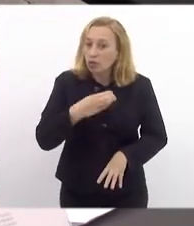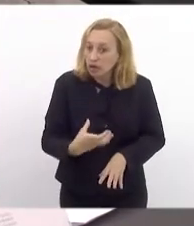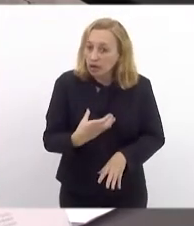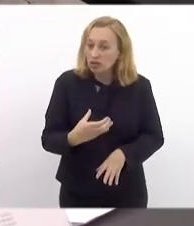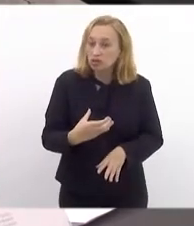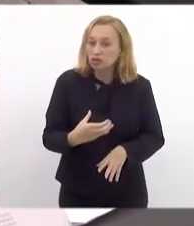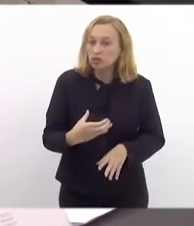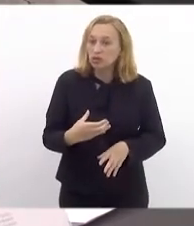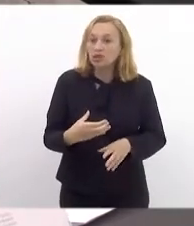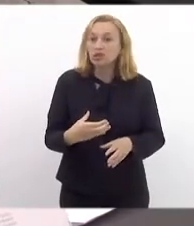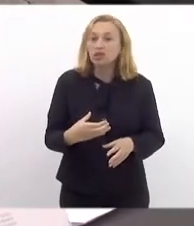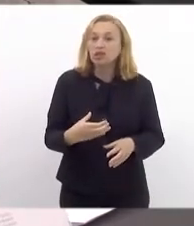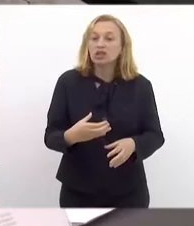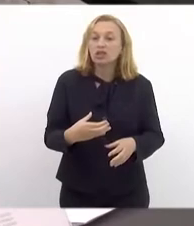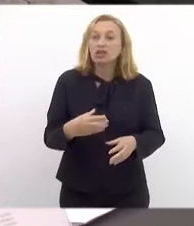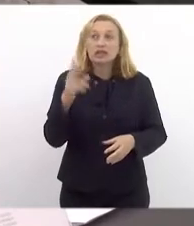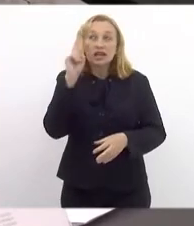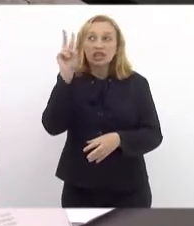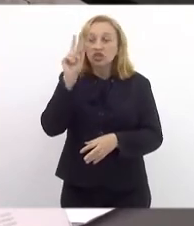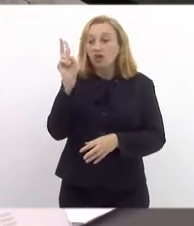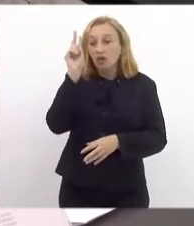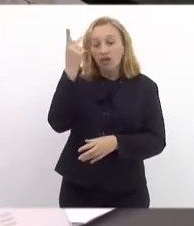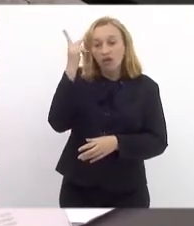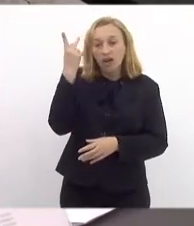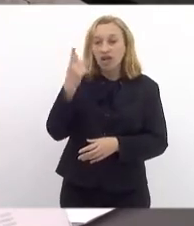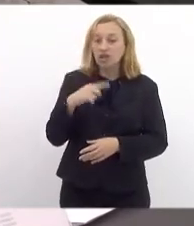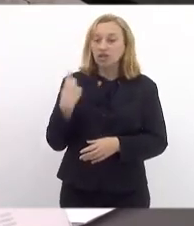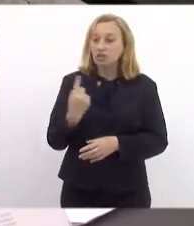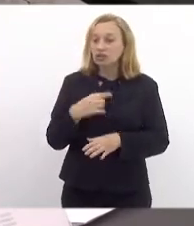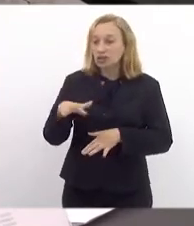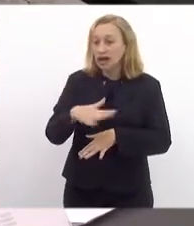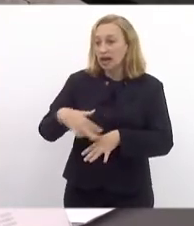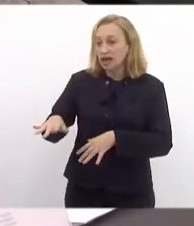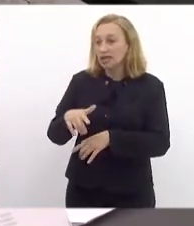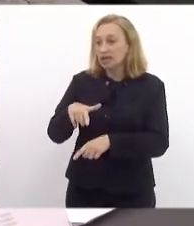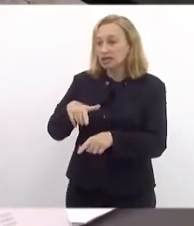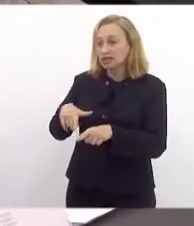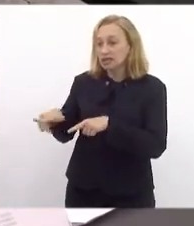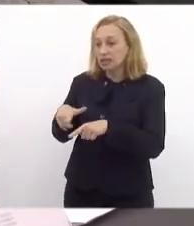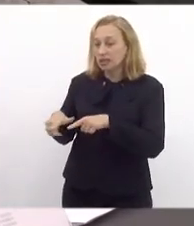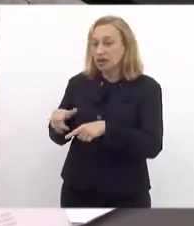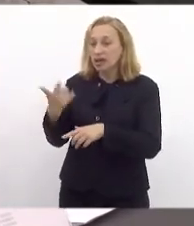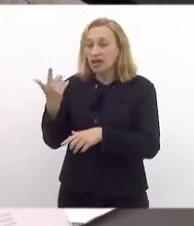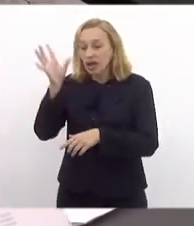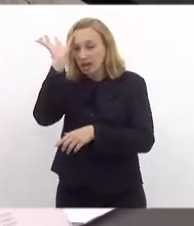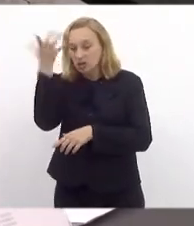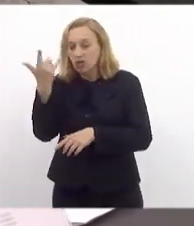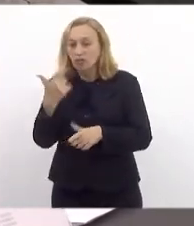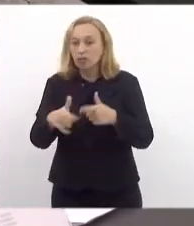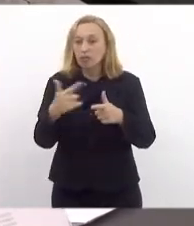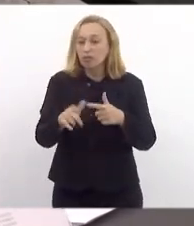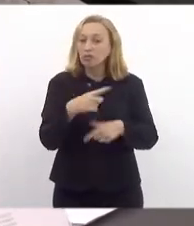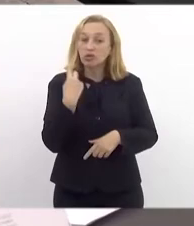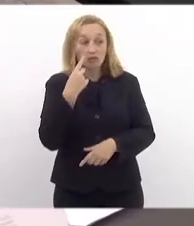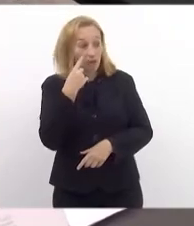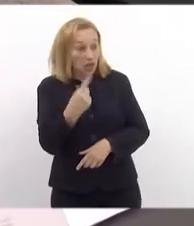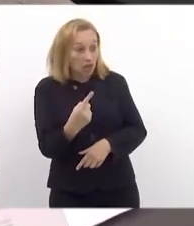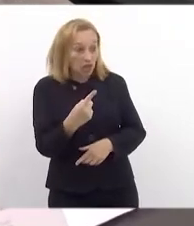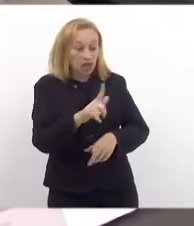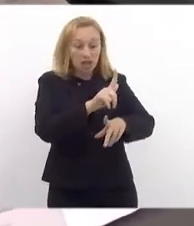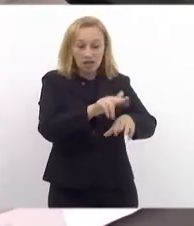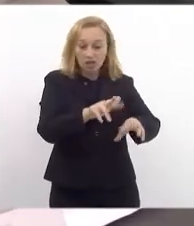não e ficamos naquela história de que o nosso mercado consumidor resolve os nossos problemas Está aí o as diversas disfunções